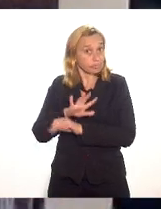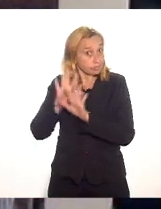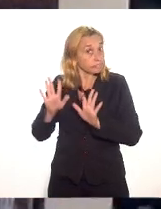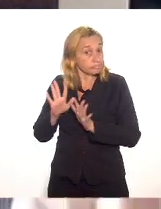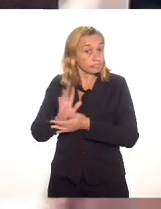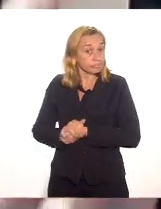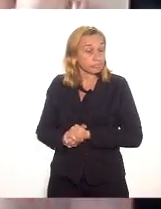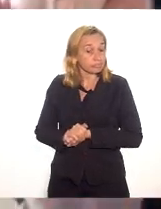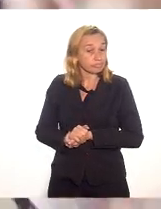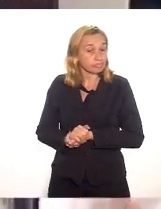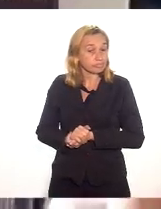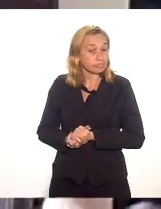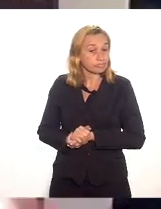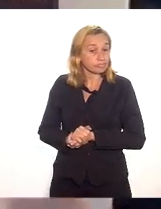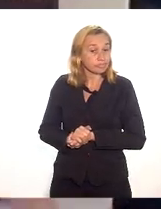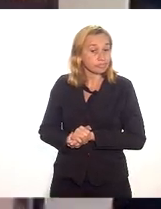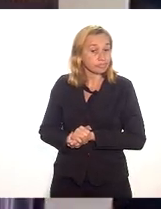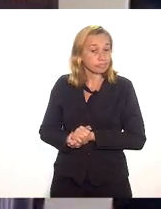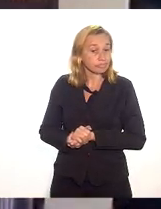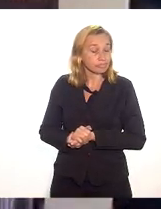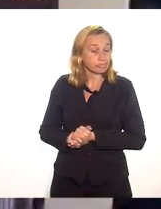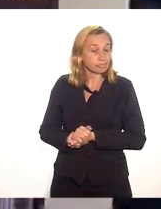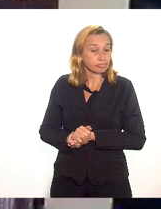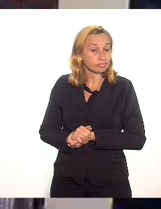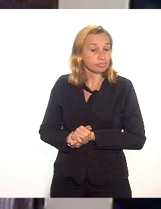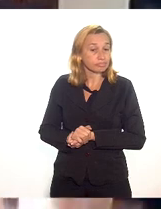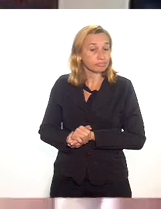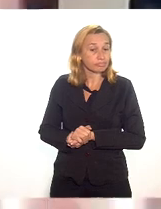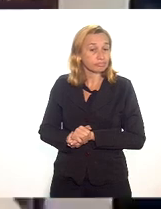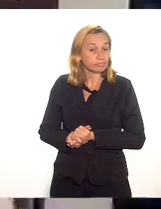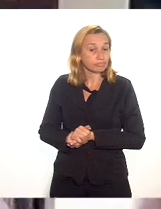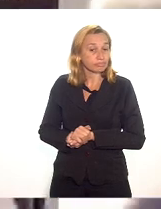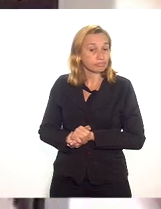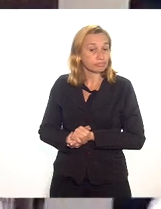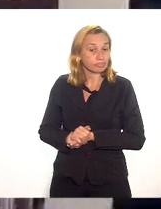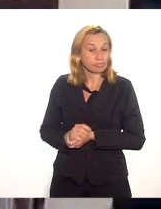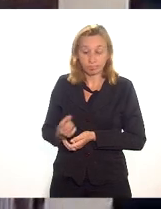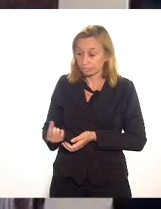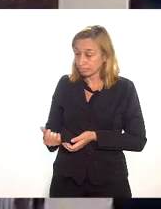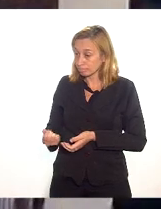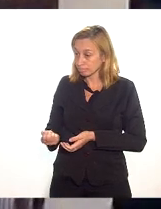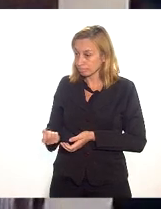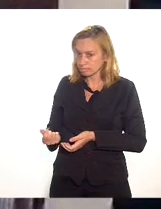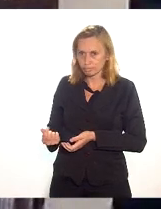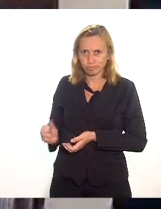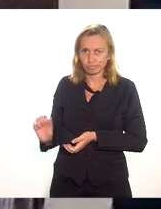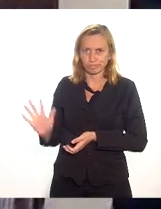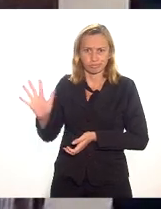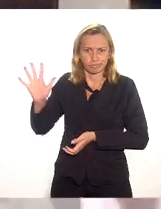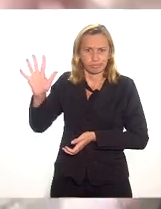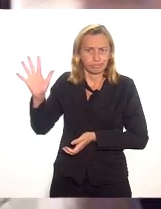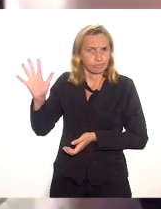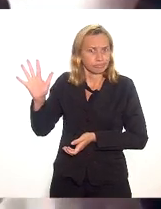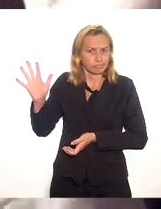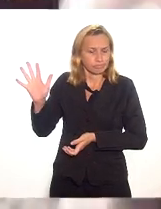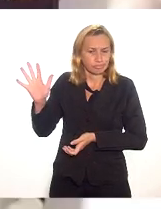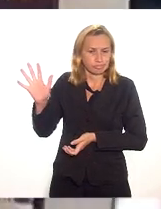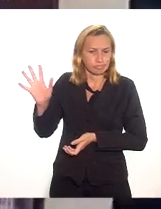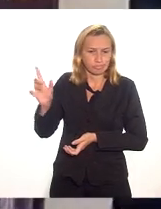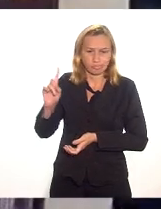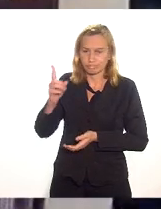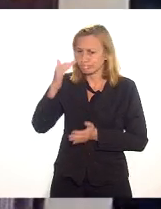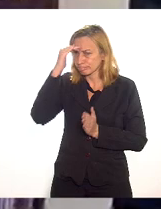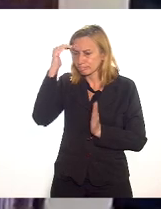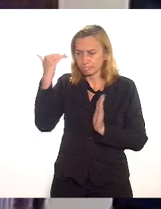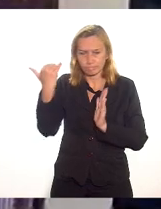elas terminaram por acarretar tarifas muito altas, não cumprimento